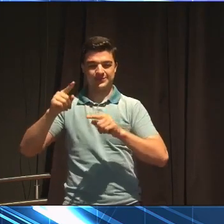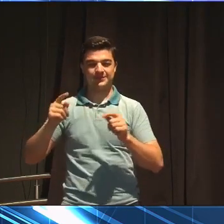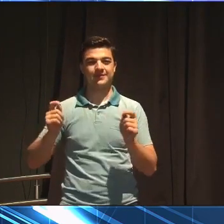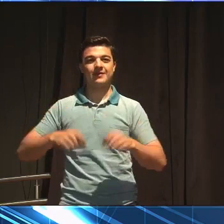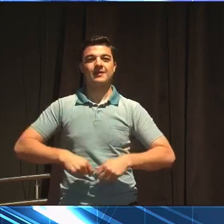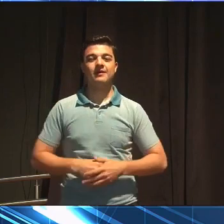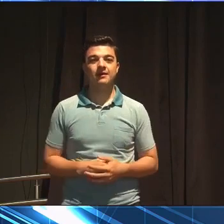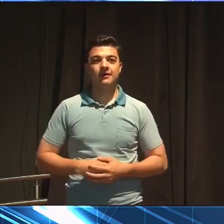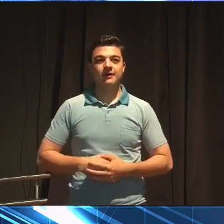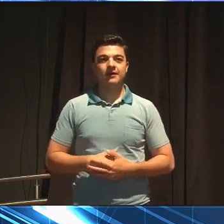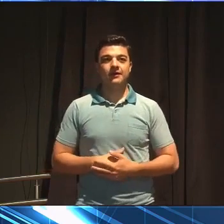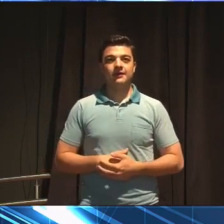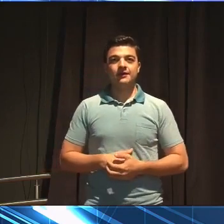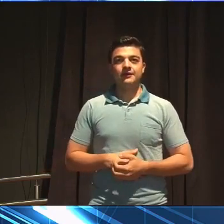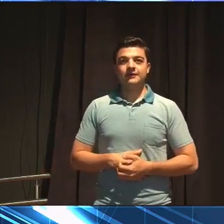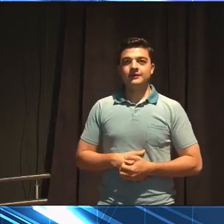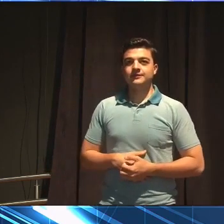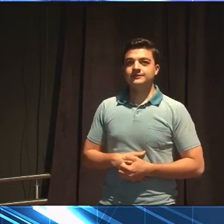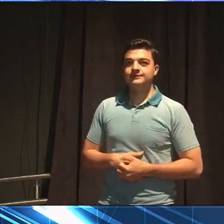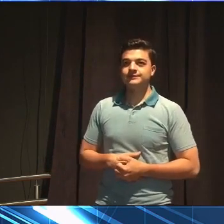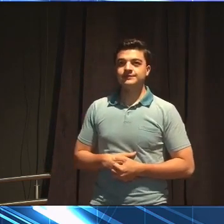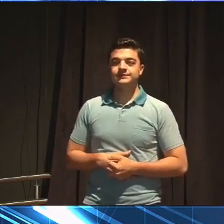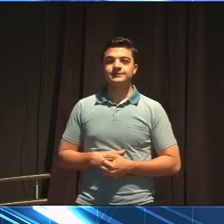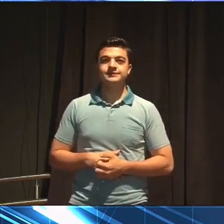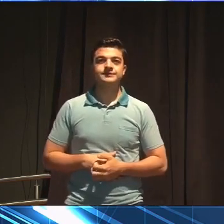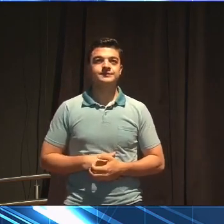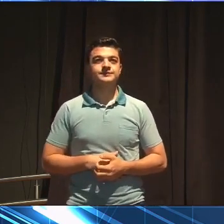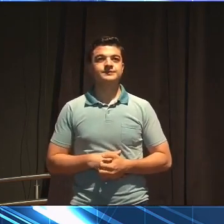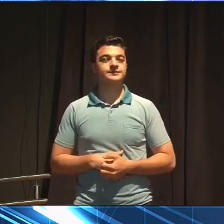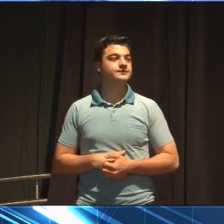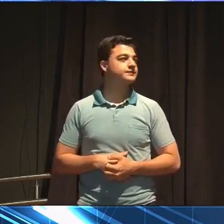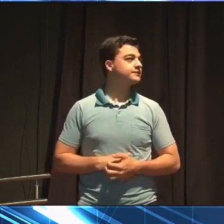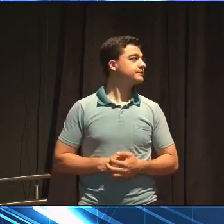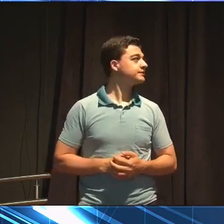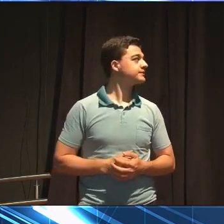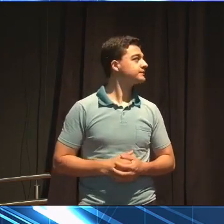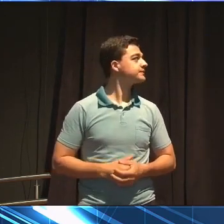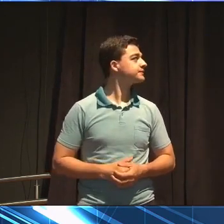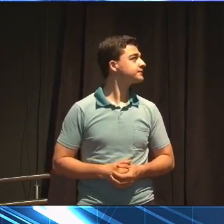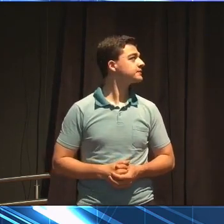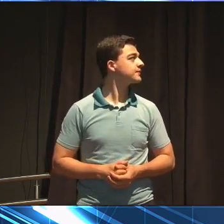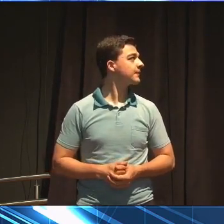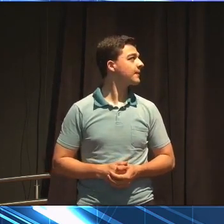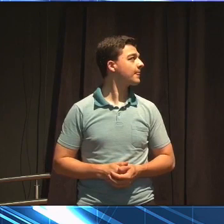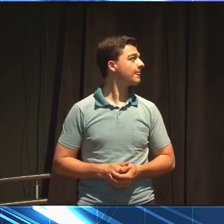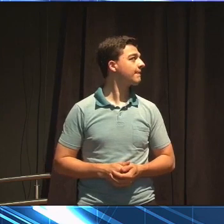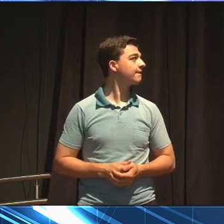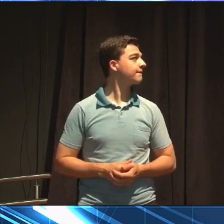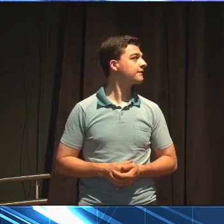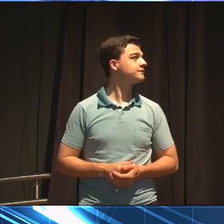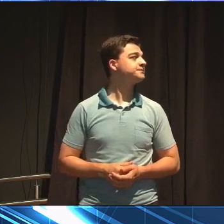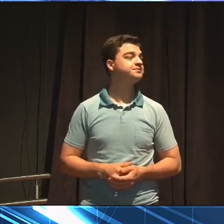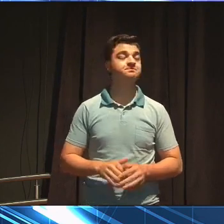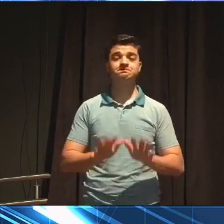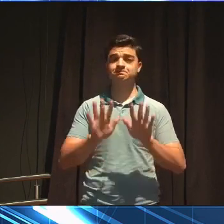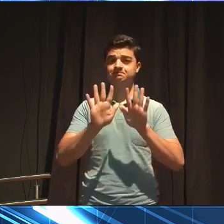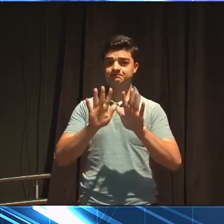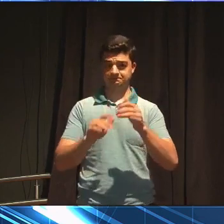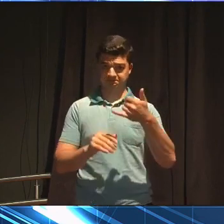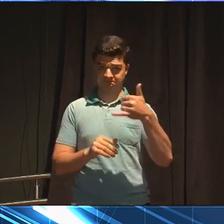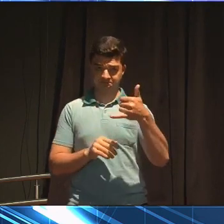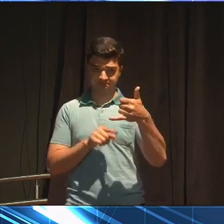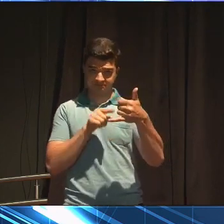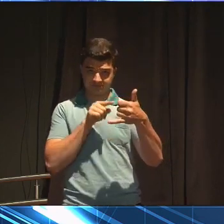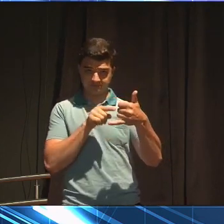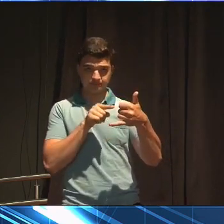Bem, vou agilizar um pouquinho, mas quais tecnologias que a gente pode identificar no celular?